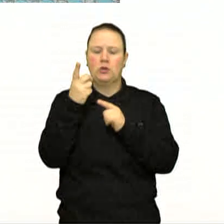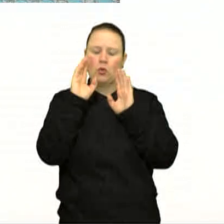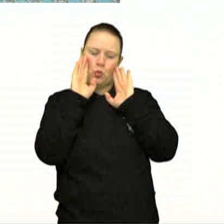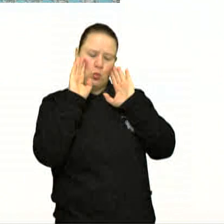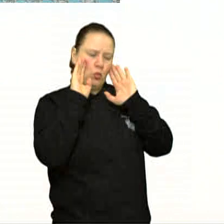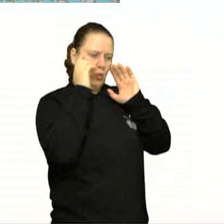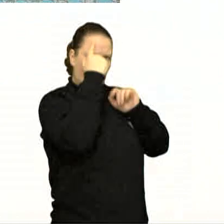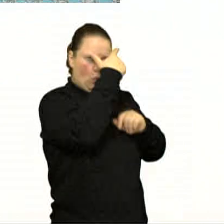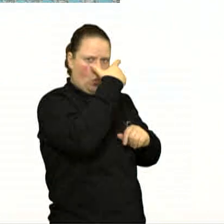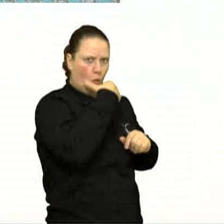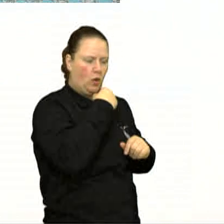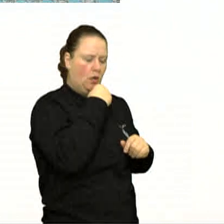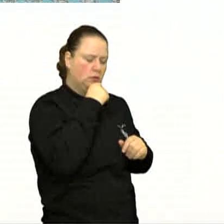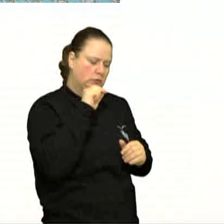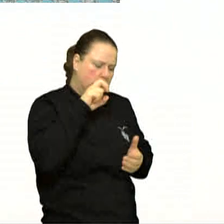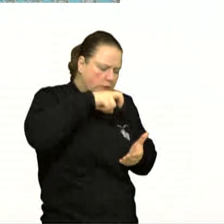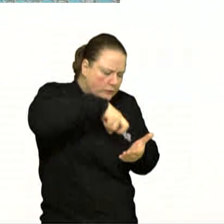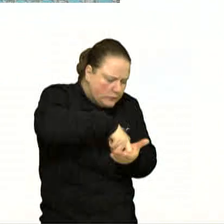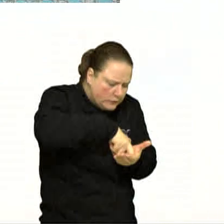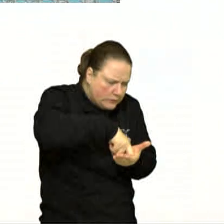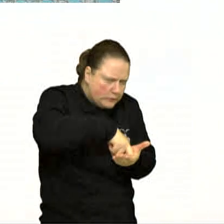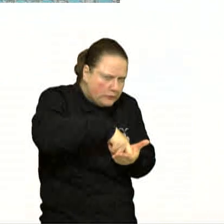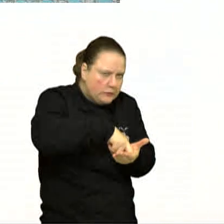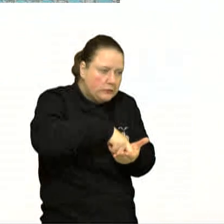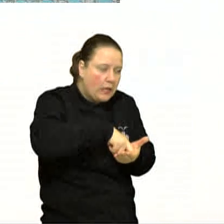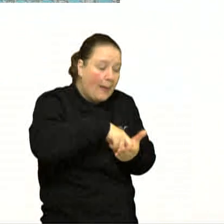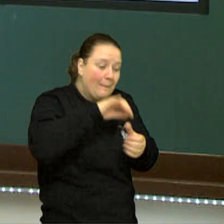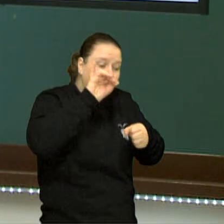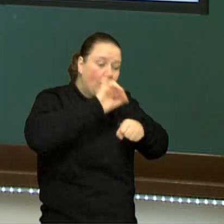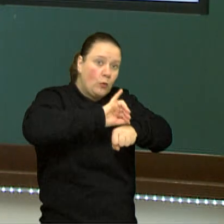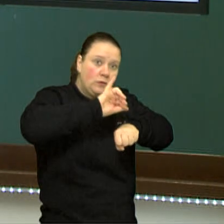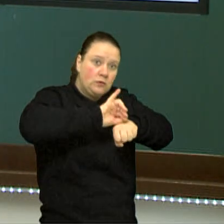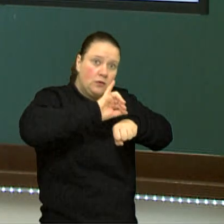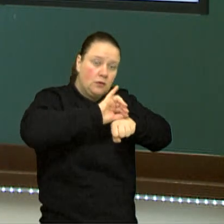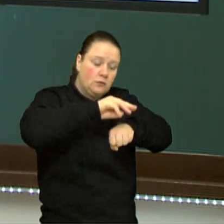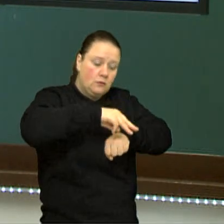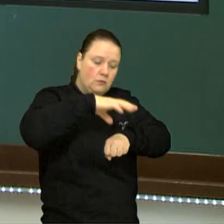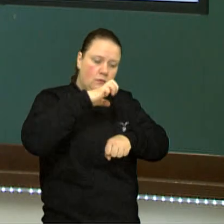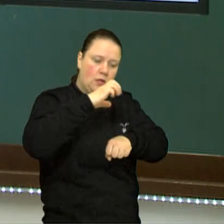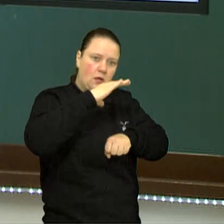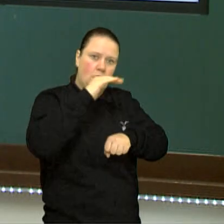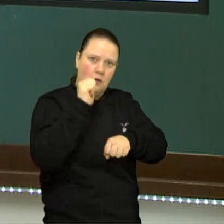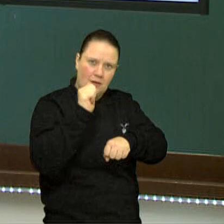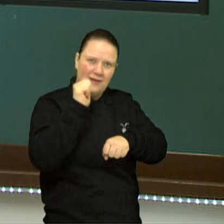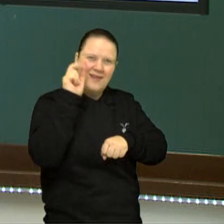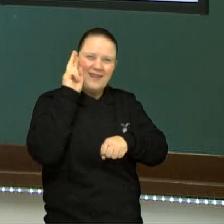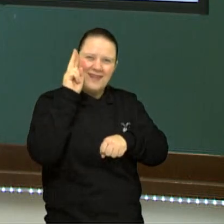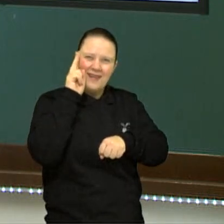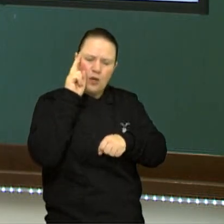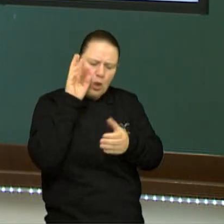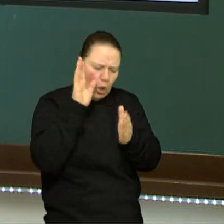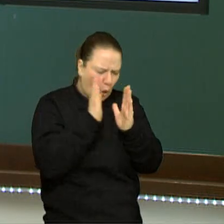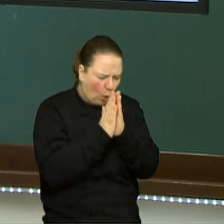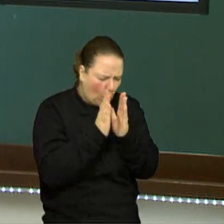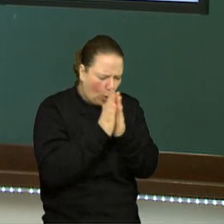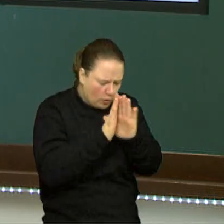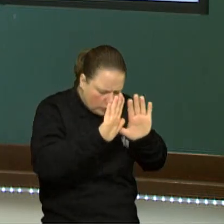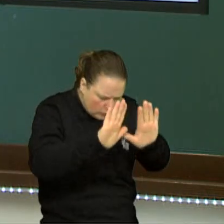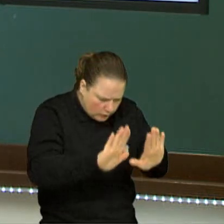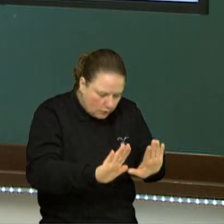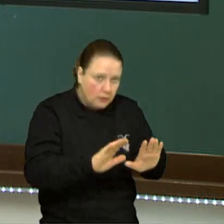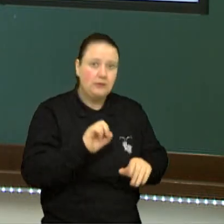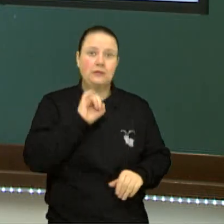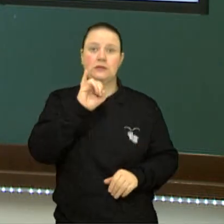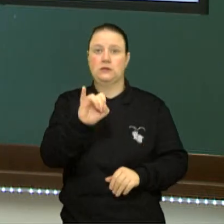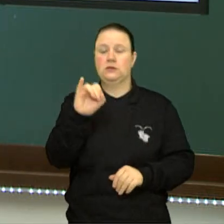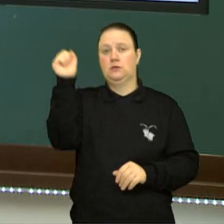Meca. Lembra o que eles estavam fazendo ali na foto lá do comecinho da aula? Eles estavam orando com o rosto voltado para a Meca. Então, se você está no